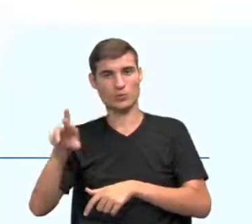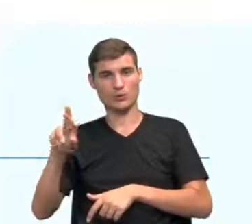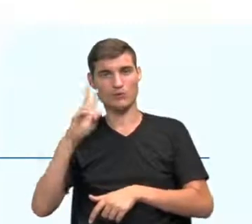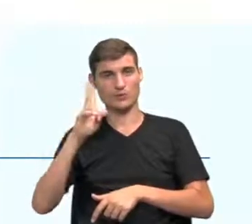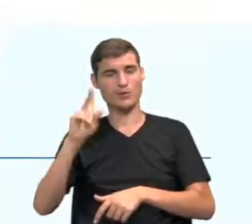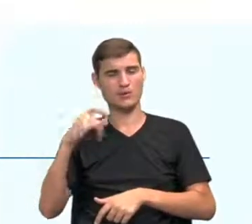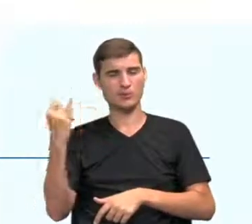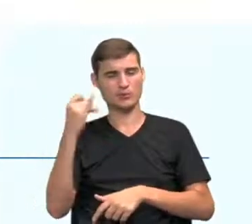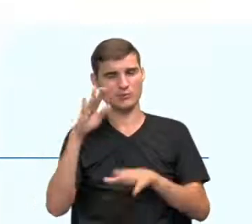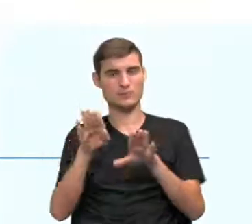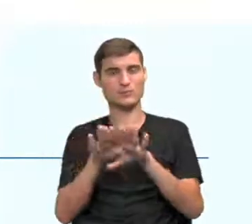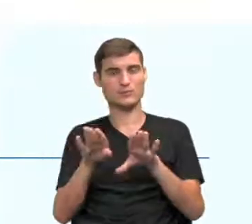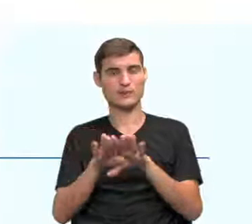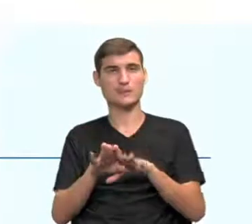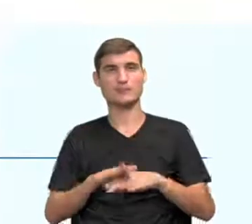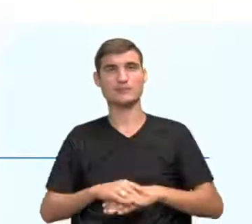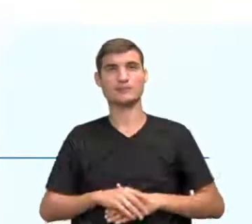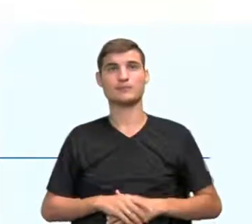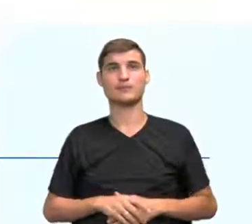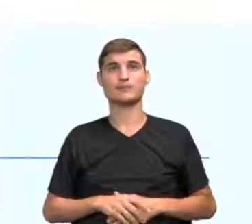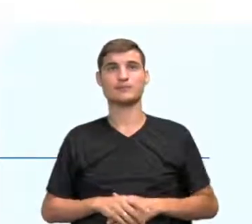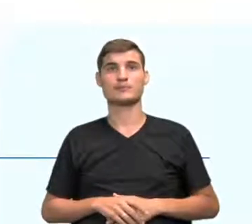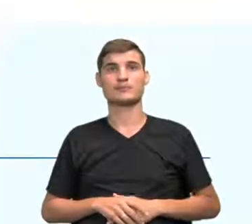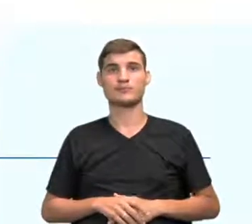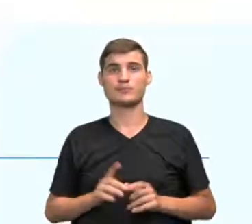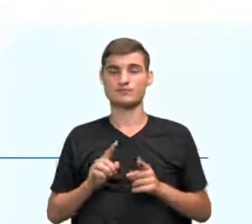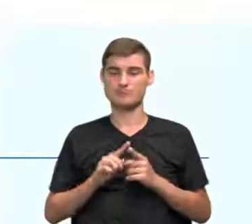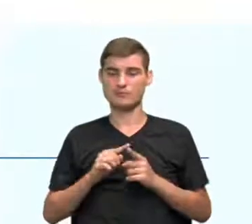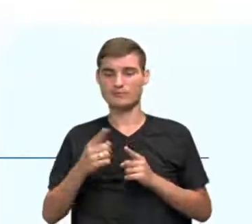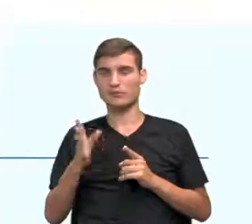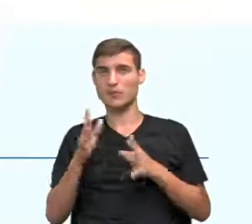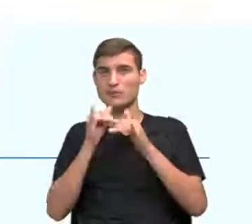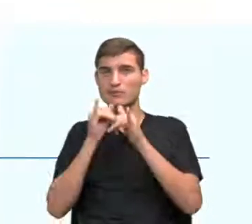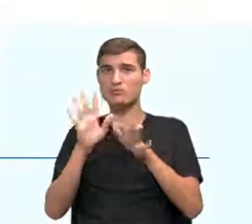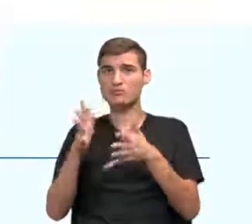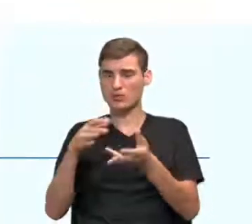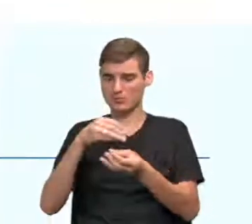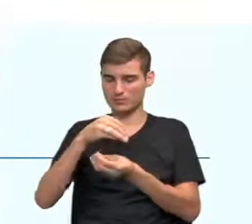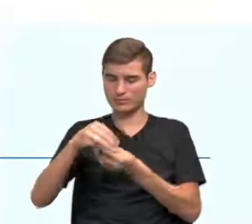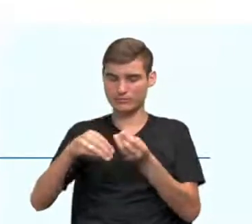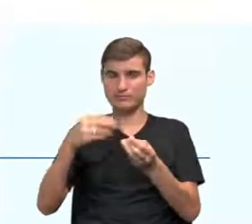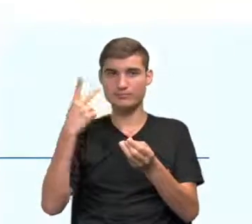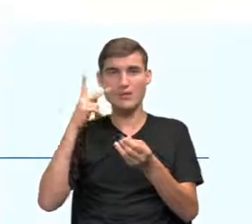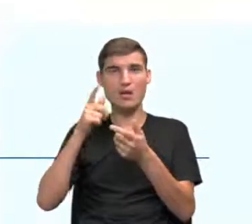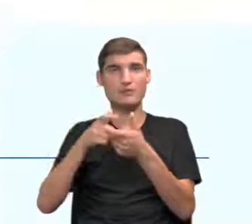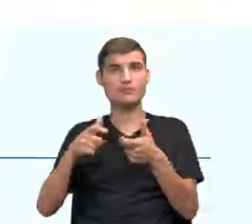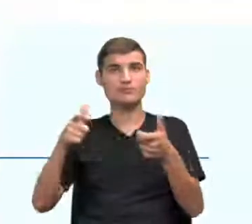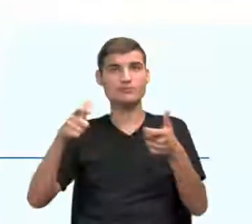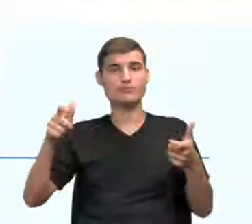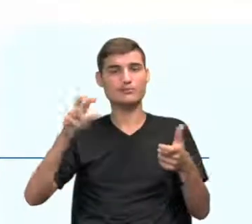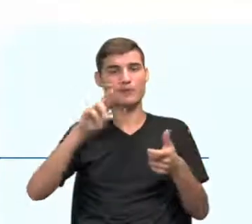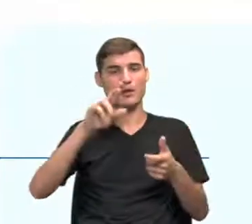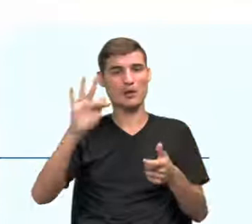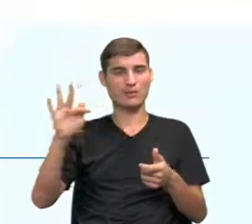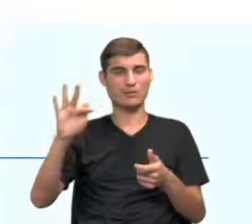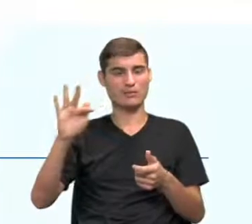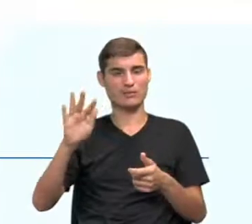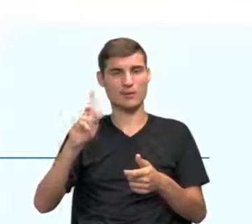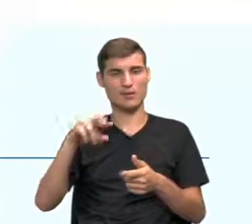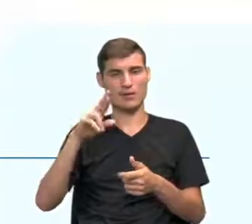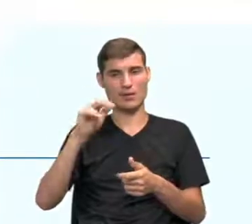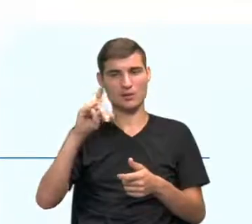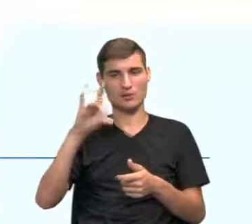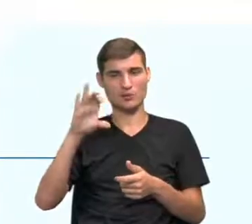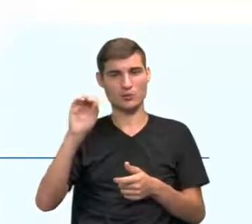Muito importante o transdutor. Aí ele vai jogar esse sinal já misturado para um amplificador de radiofrequência,